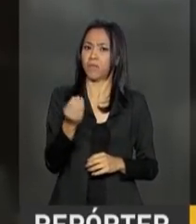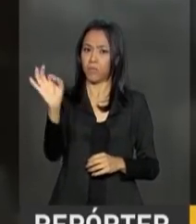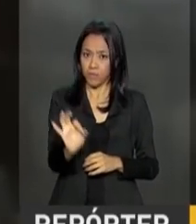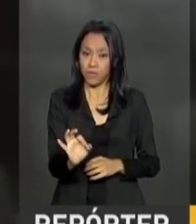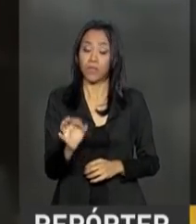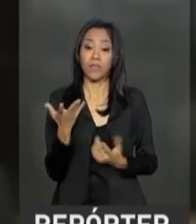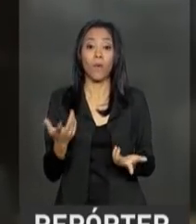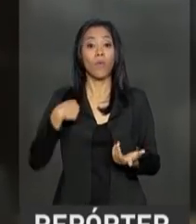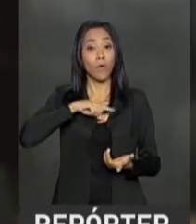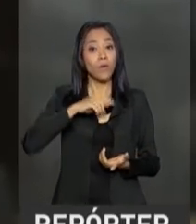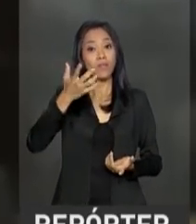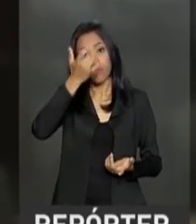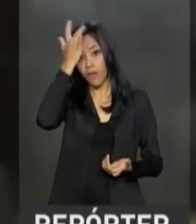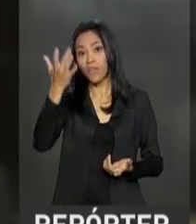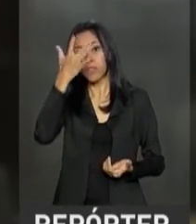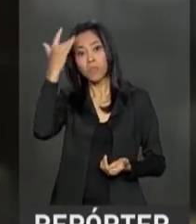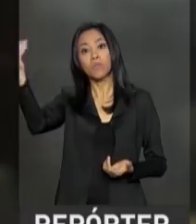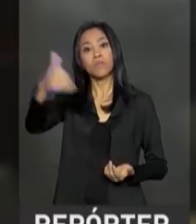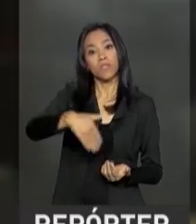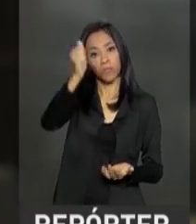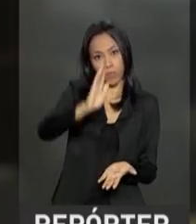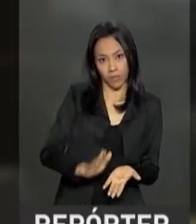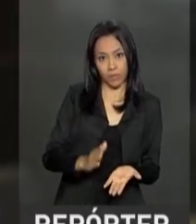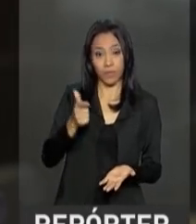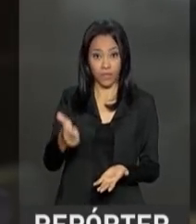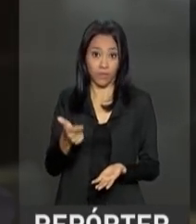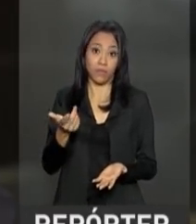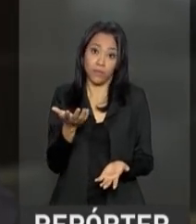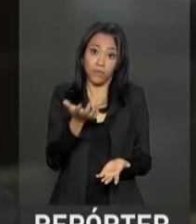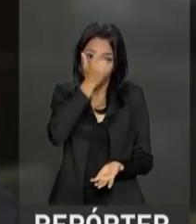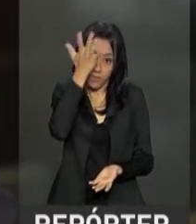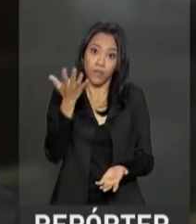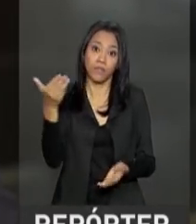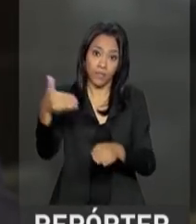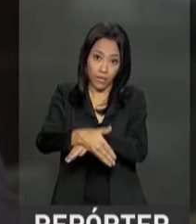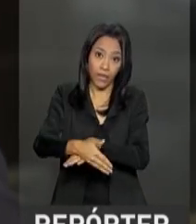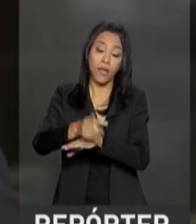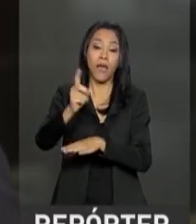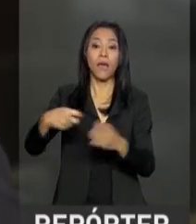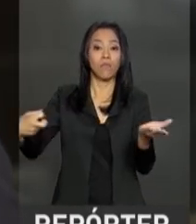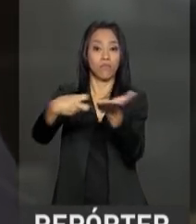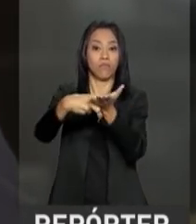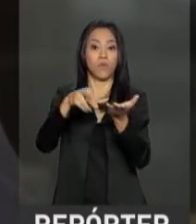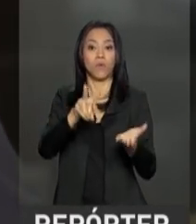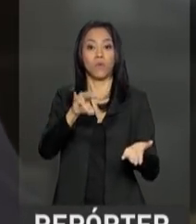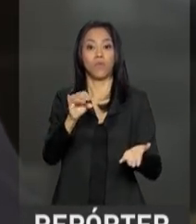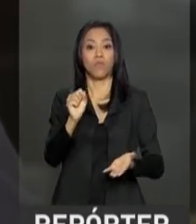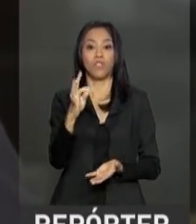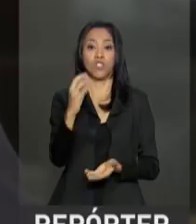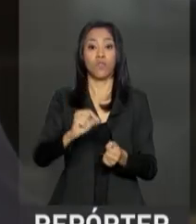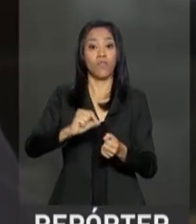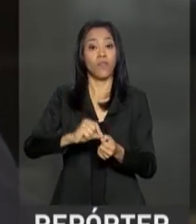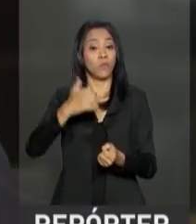claro é assim nós estamos facilitando a vinda de estrangeiros no brasil e facilitar nesse caso significa um visto que é feito no celular em